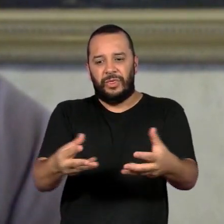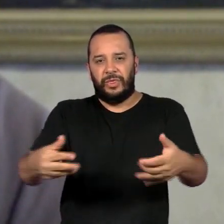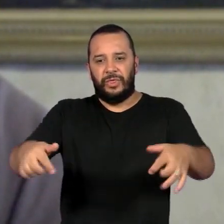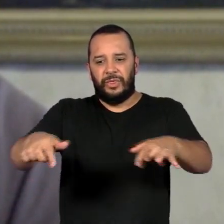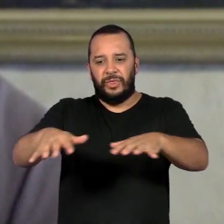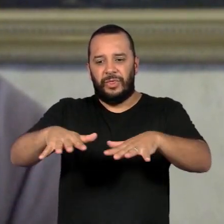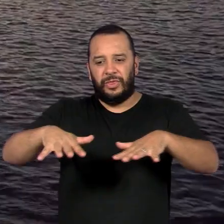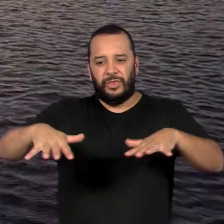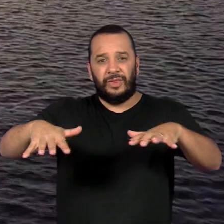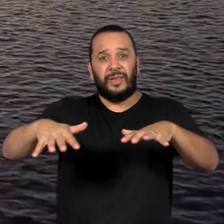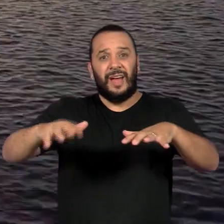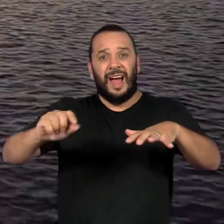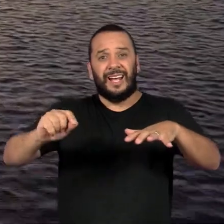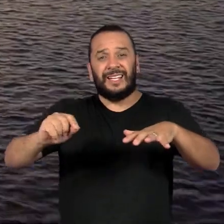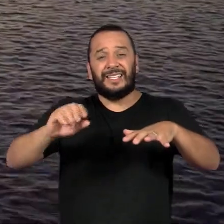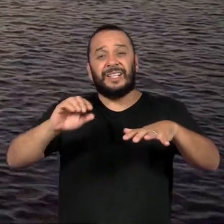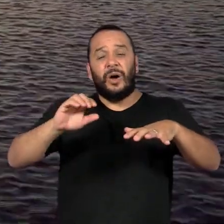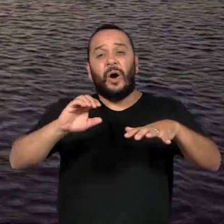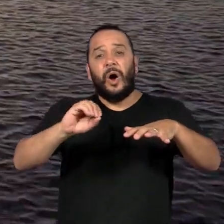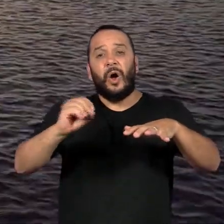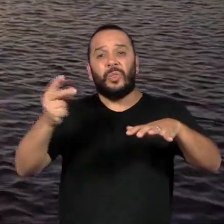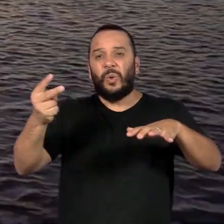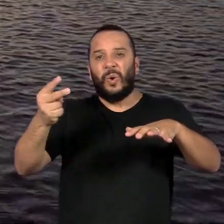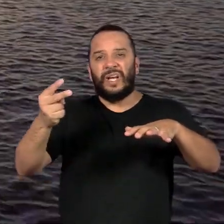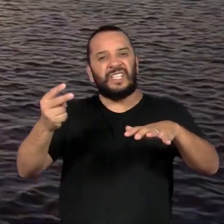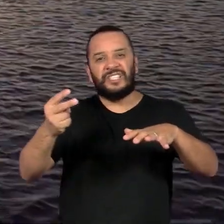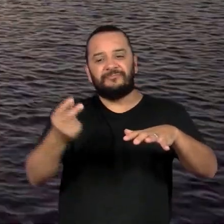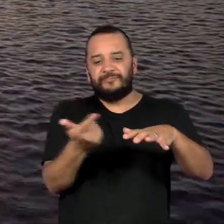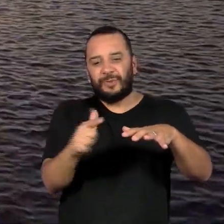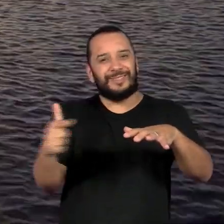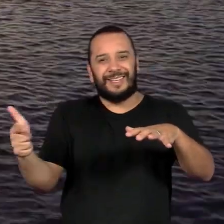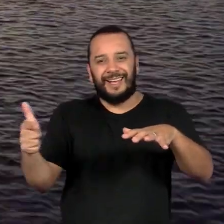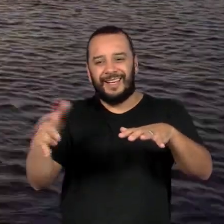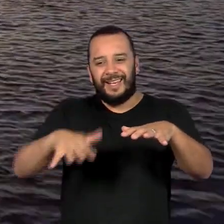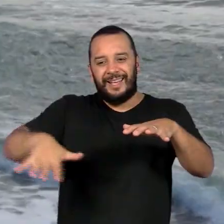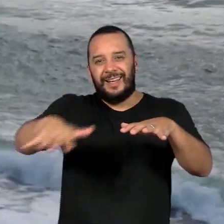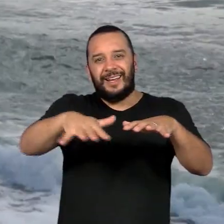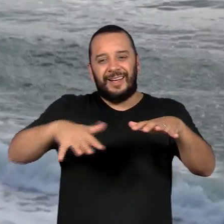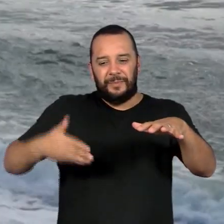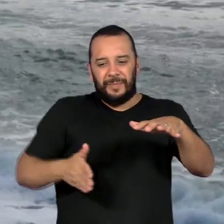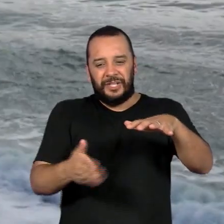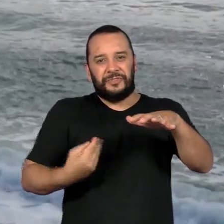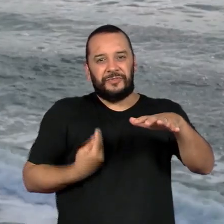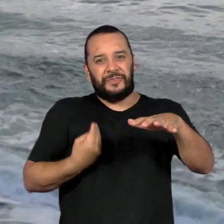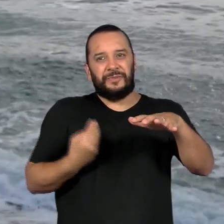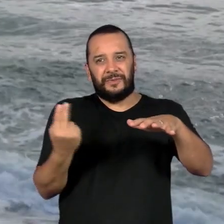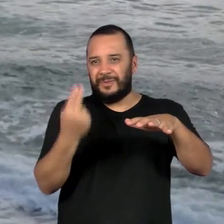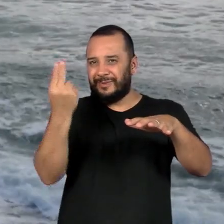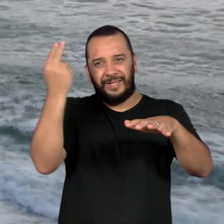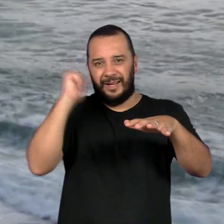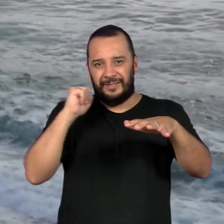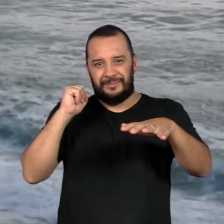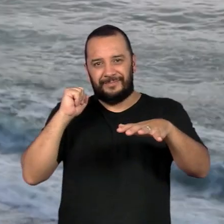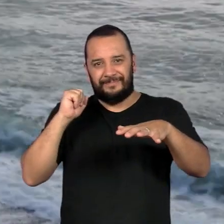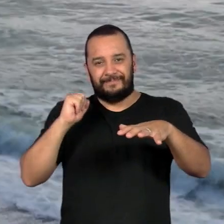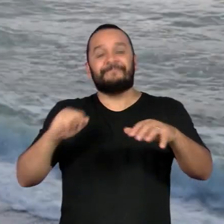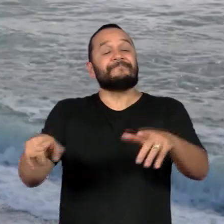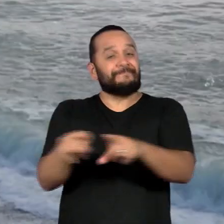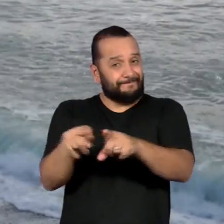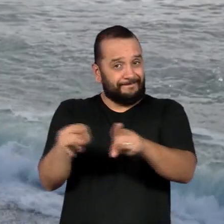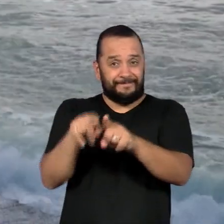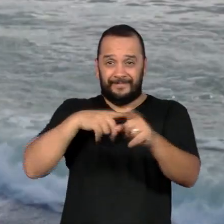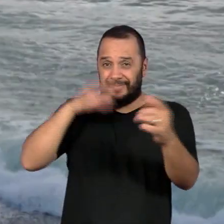formando as zonas mortas. Os oceanos desempenham funções essenciais, ainda mais diante da aceleração das